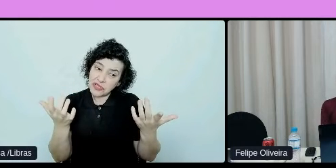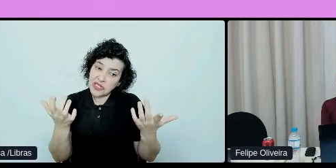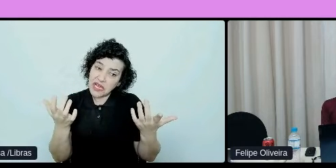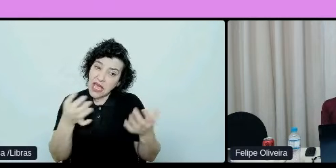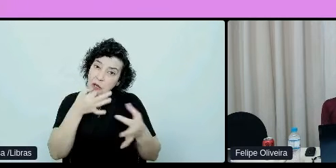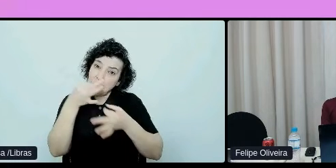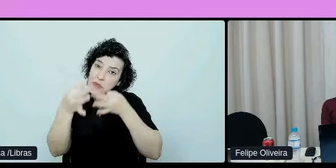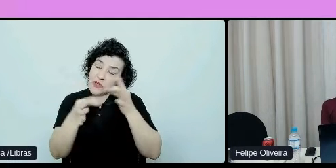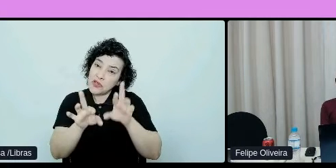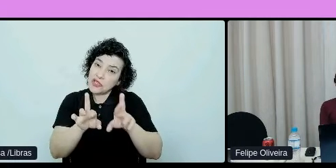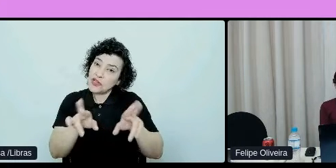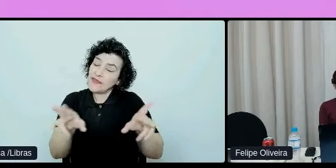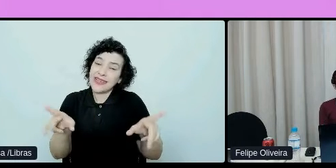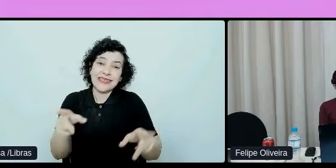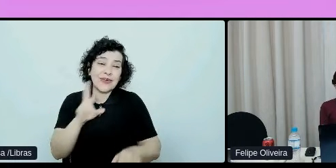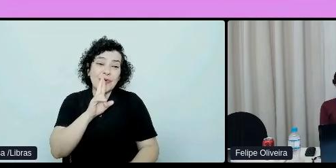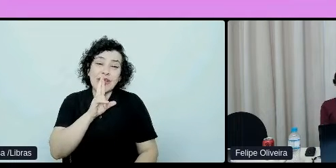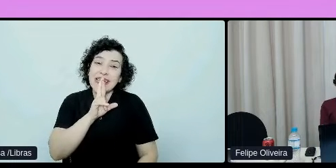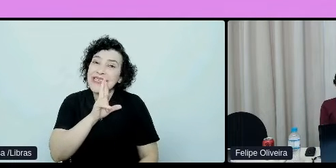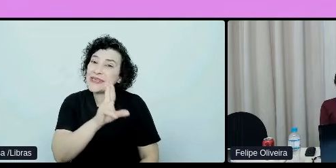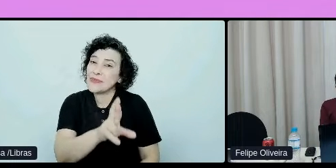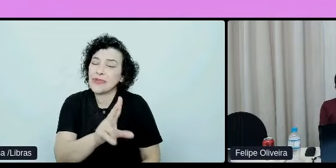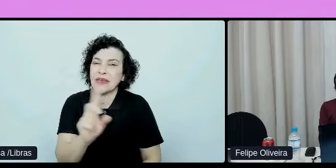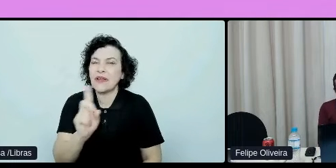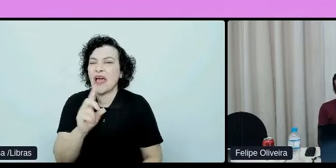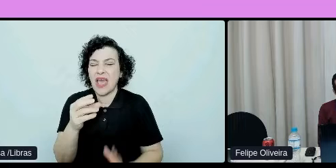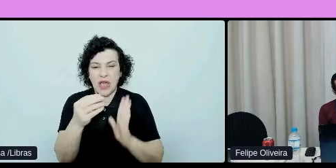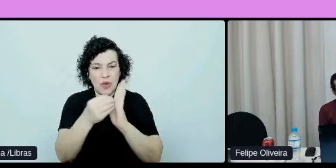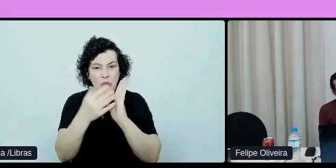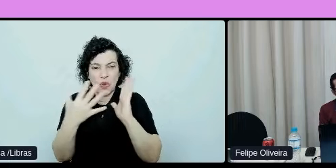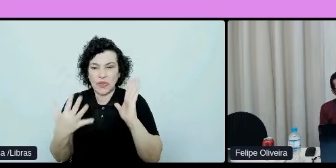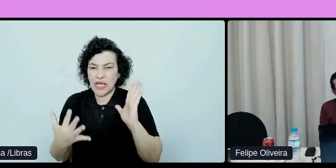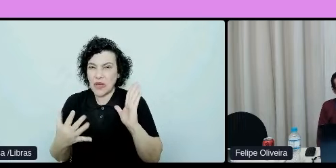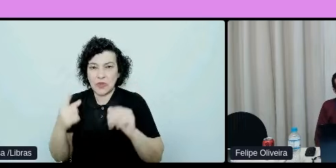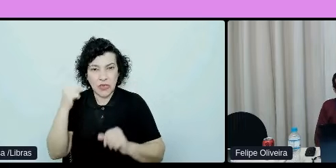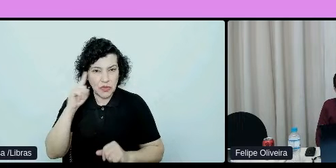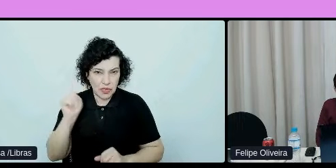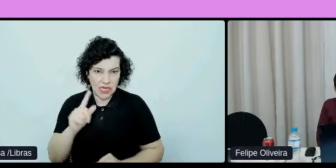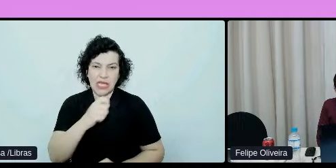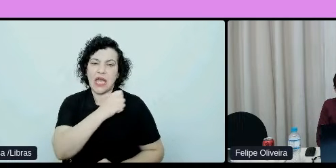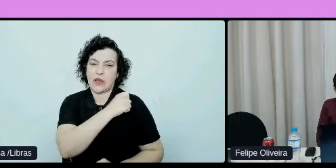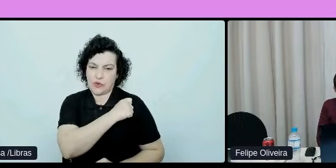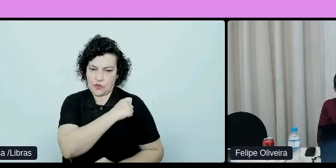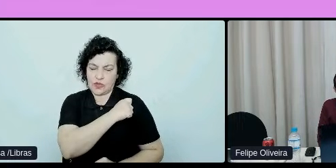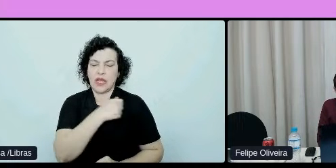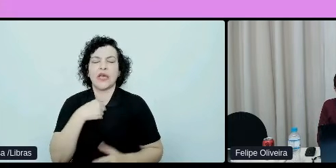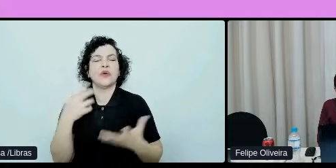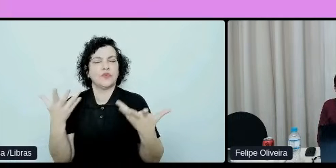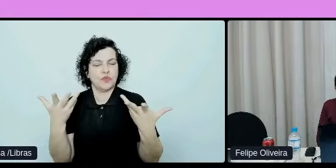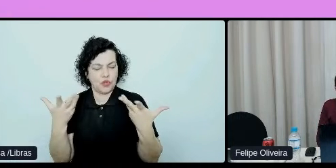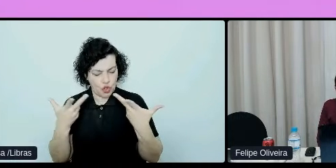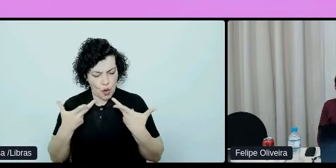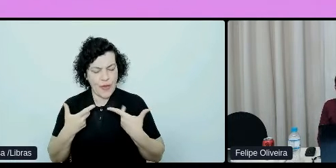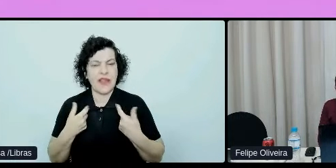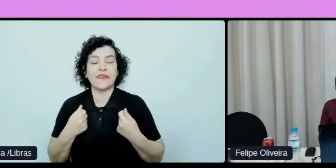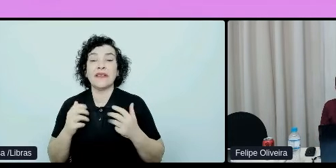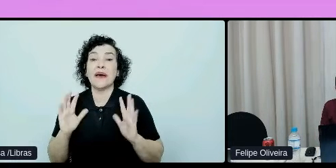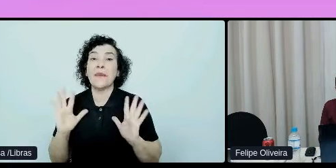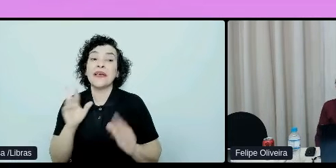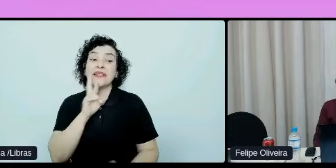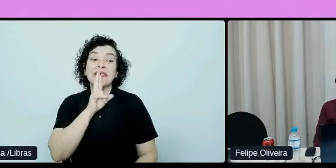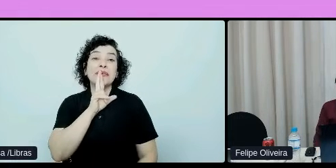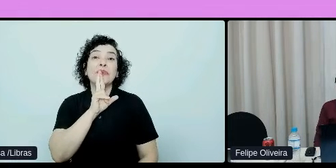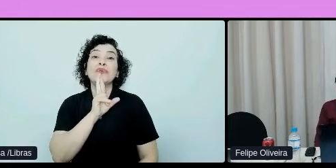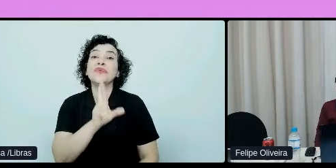responder aquela questão. E não é porque eu não sei o conteúdo, ou porque eu não sou uma boa aluna, porque eu sou uma ótima aluna. Mas como que eu vou responder se eu não sei o